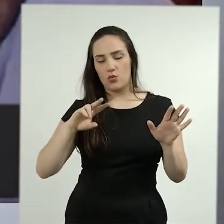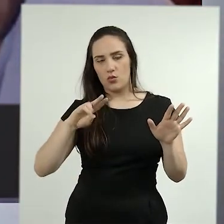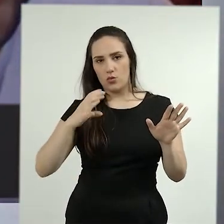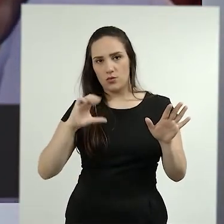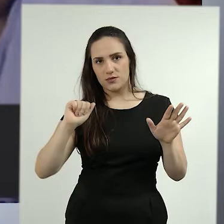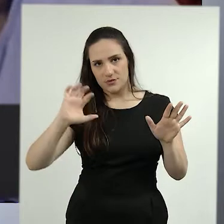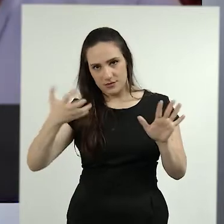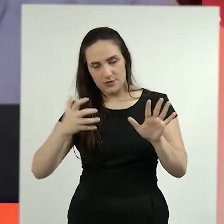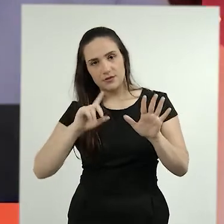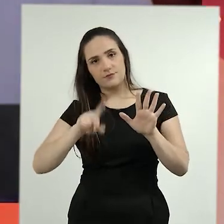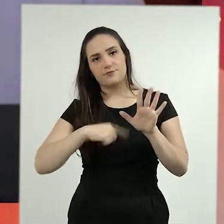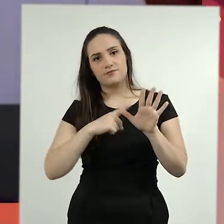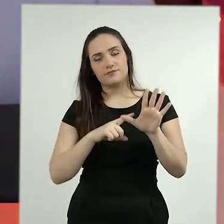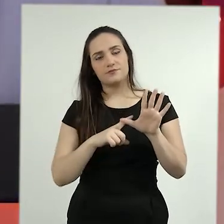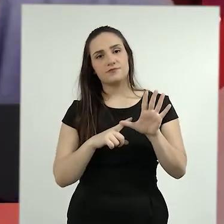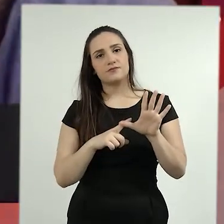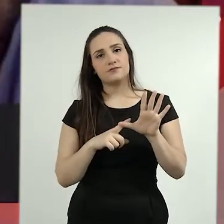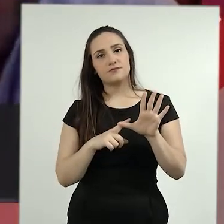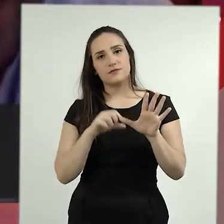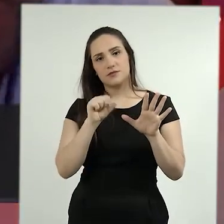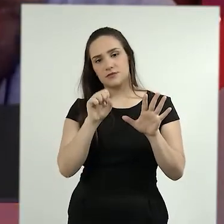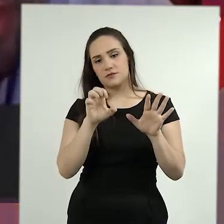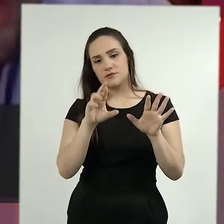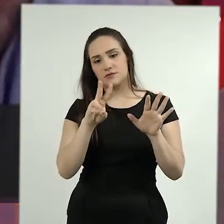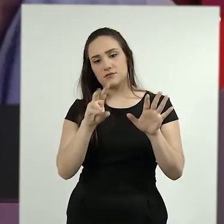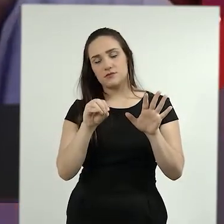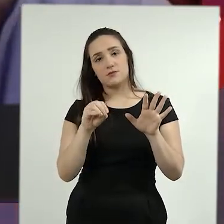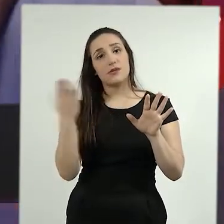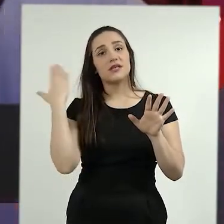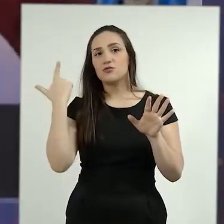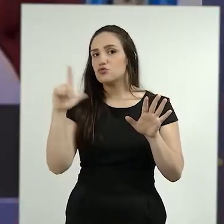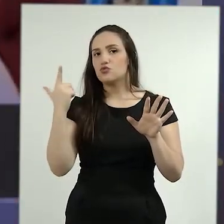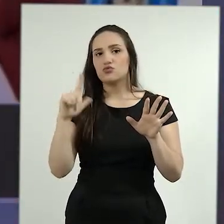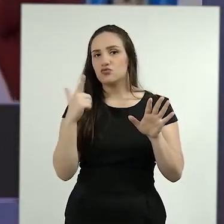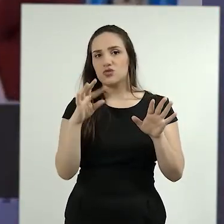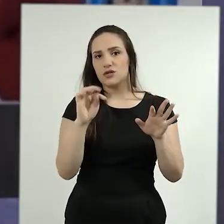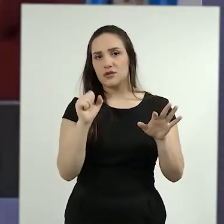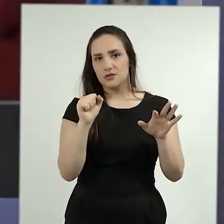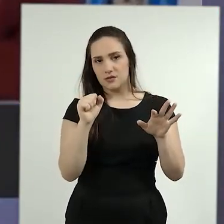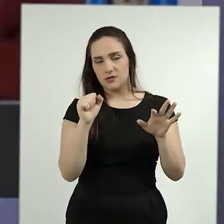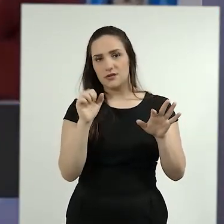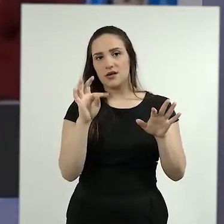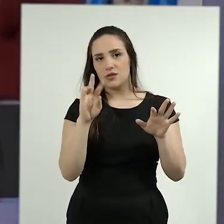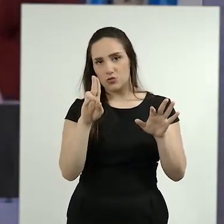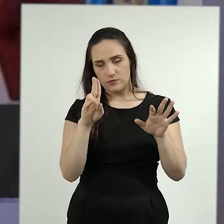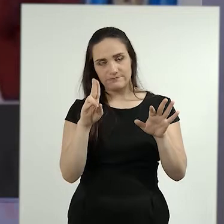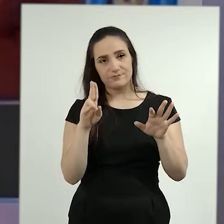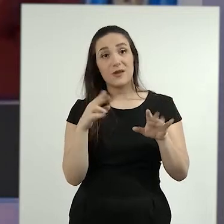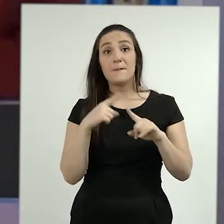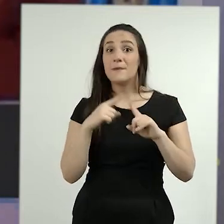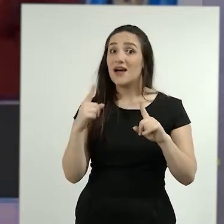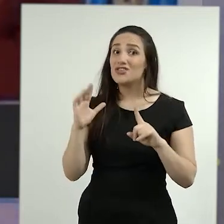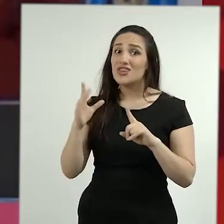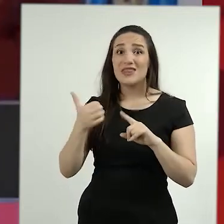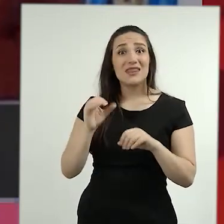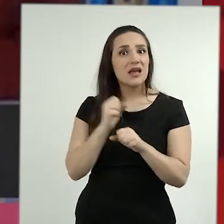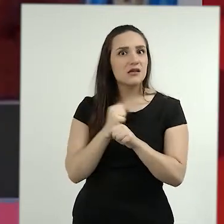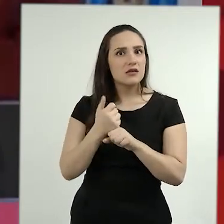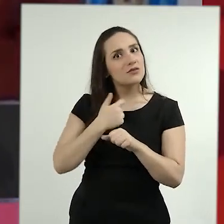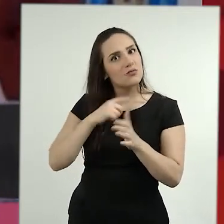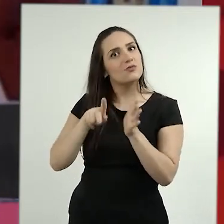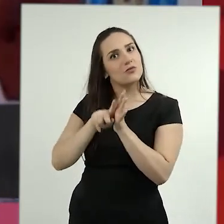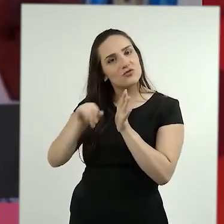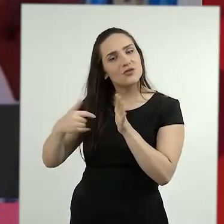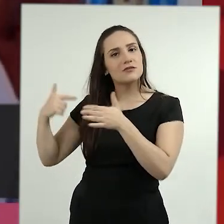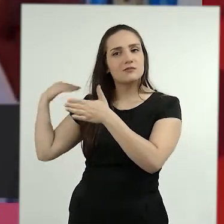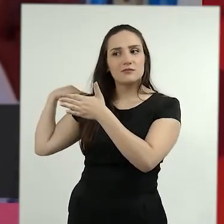o cervo do Pantanal, para as áreas de cerrado também, e não tinha o tatu-canastra. E com o nosso trabalho há mais de 10 anos aqui